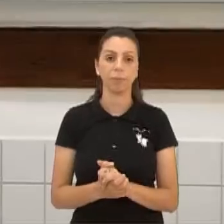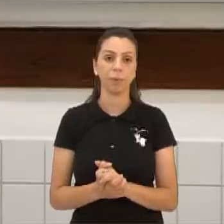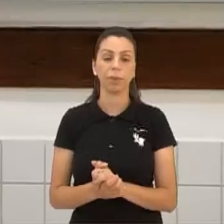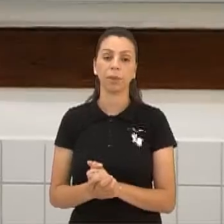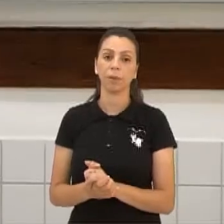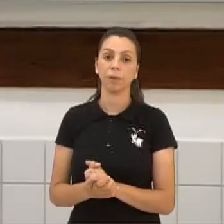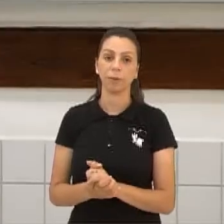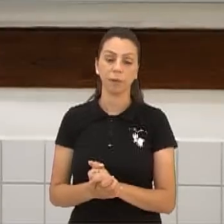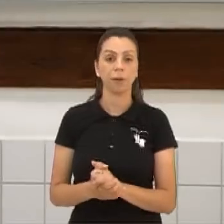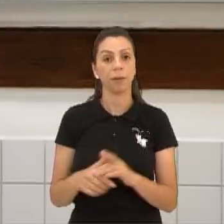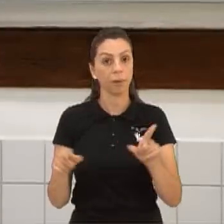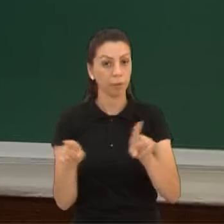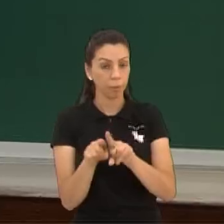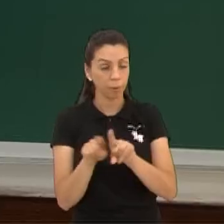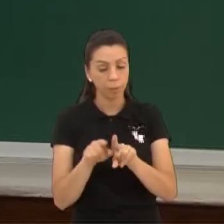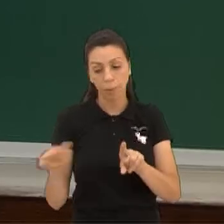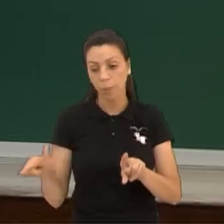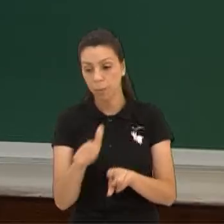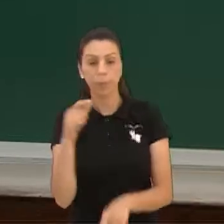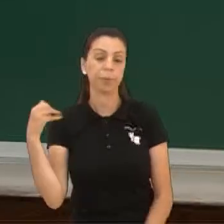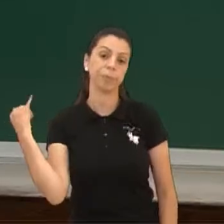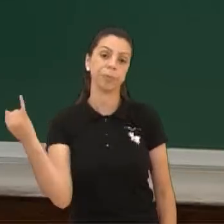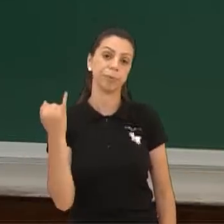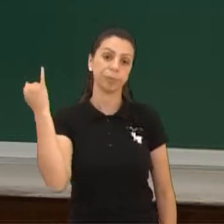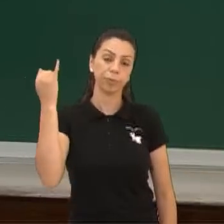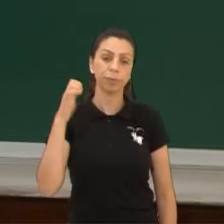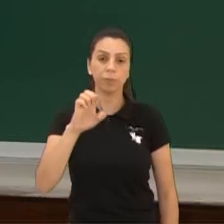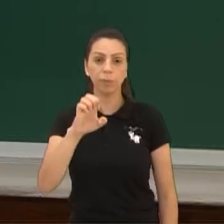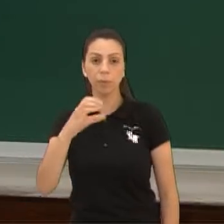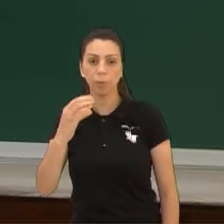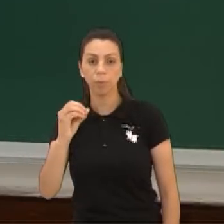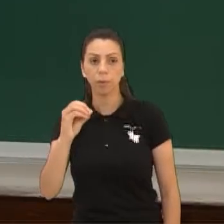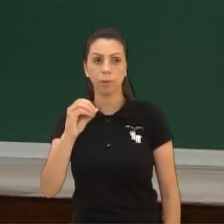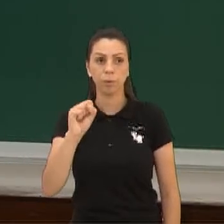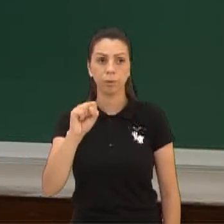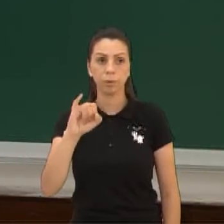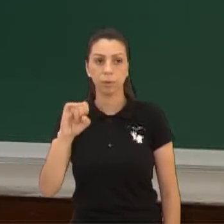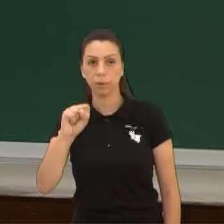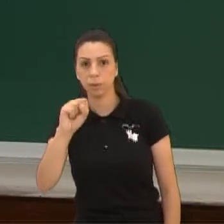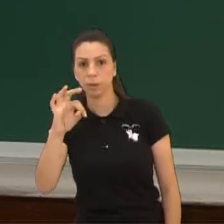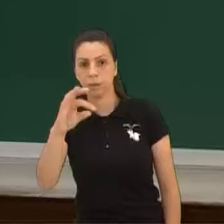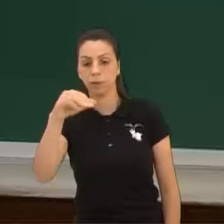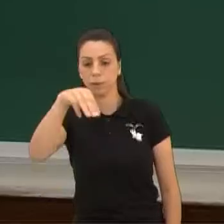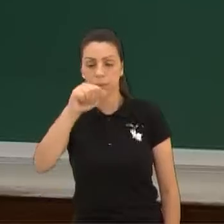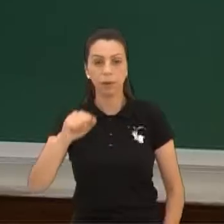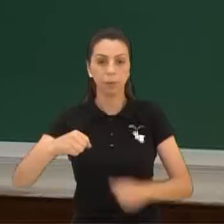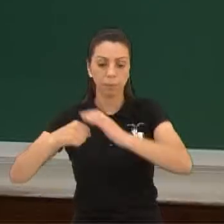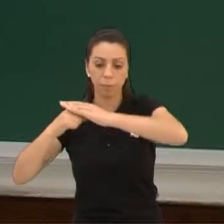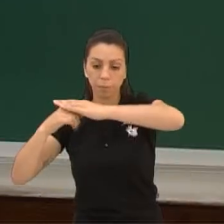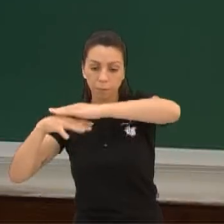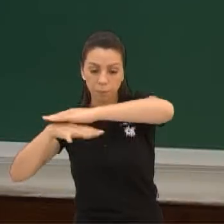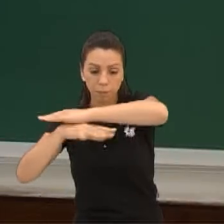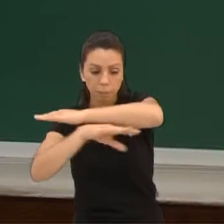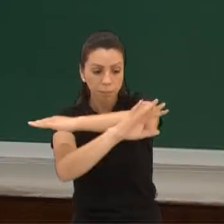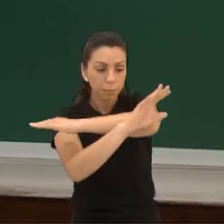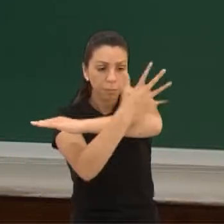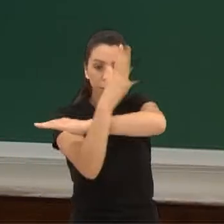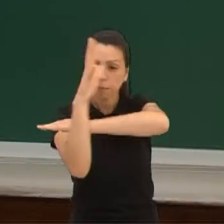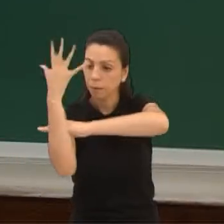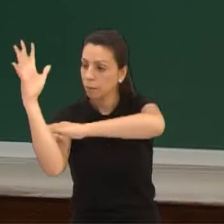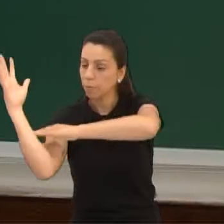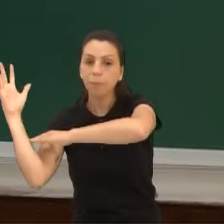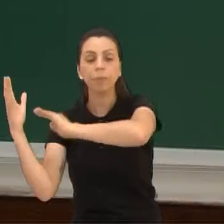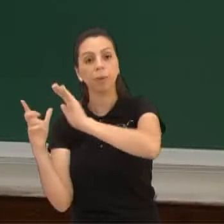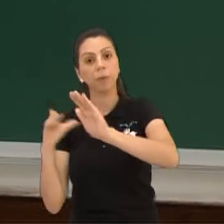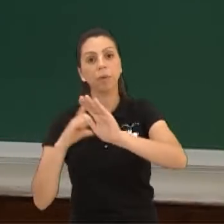importante desmitificar é que ecossistema, como eu trouxe aqui, eu tenho um ecossistema complexo, um